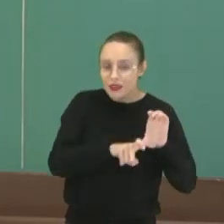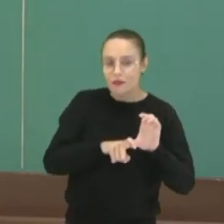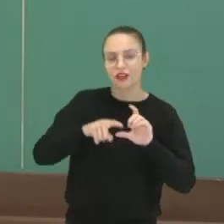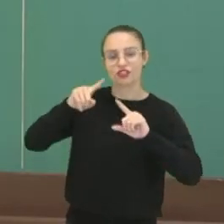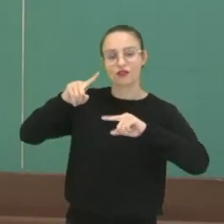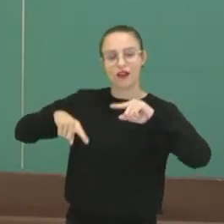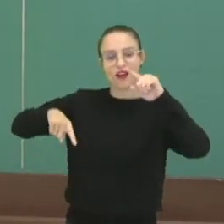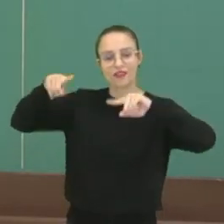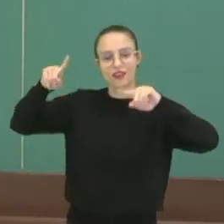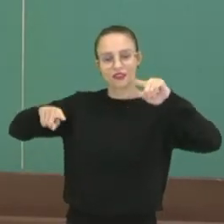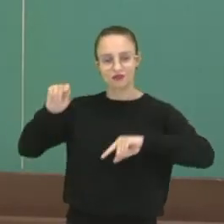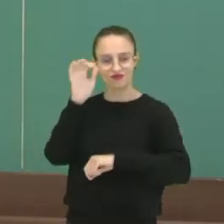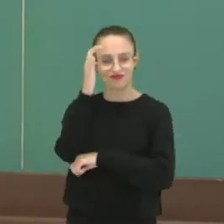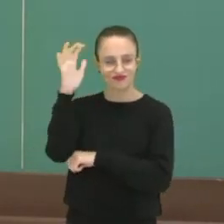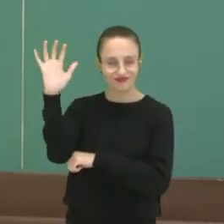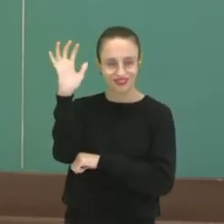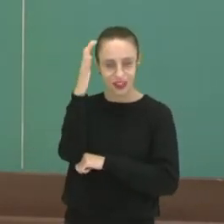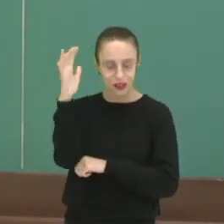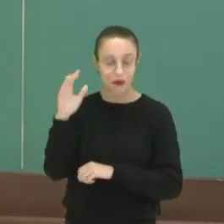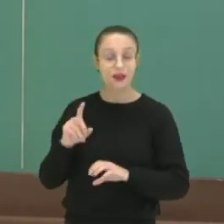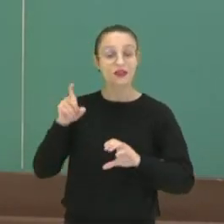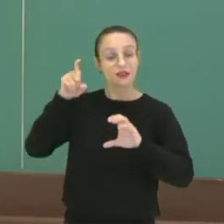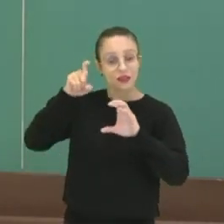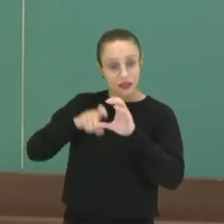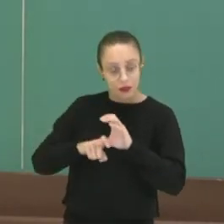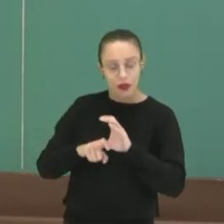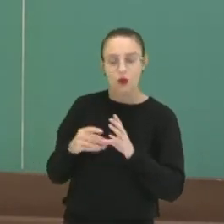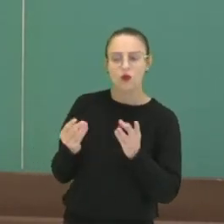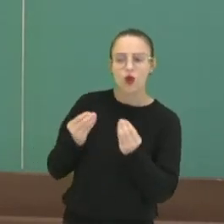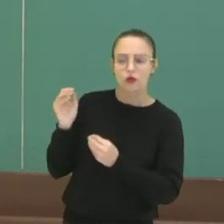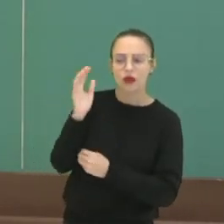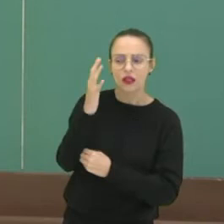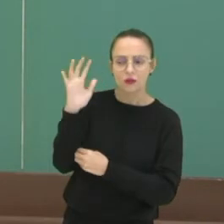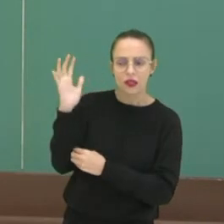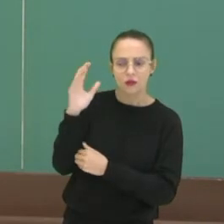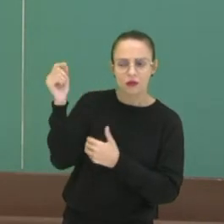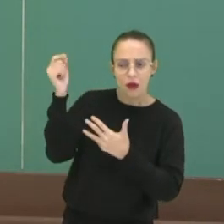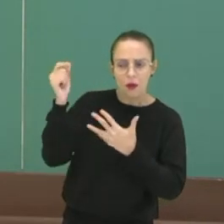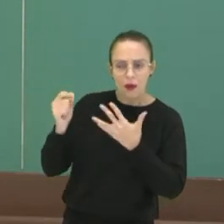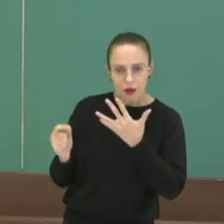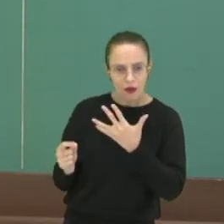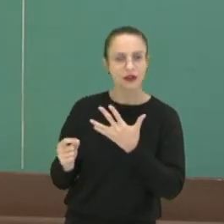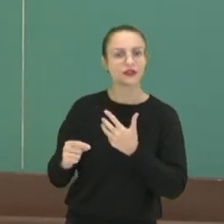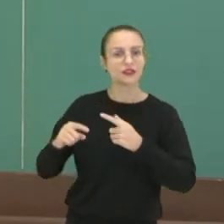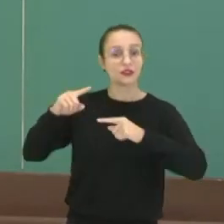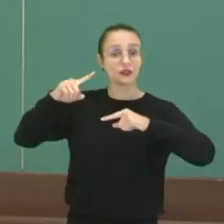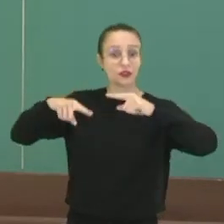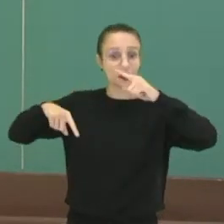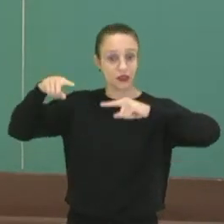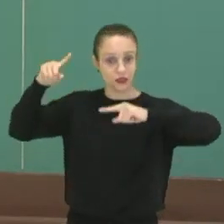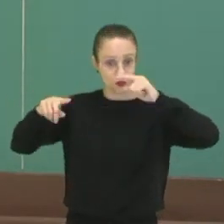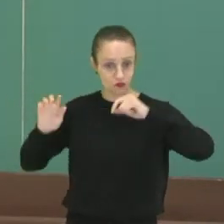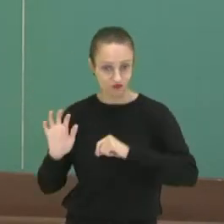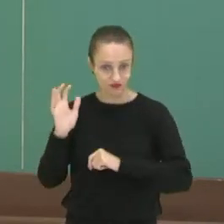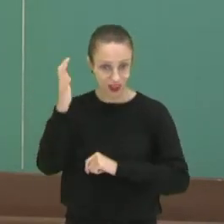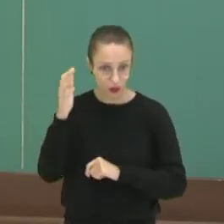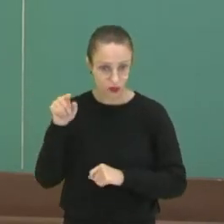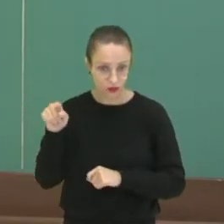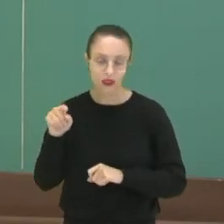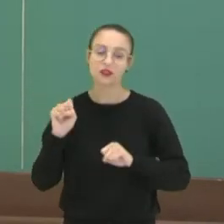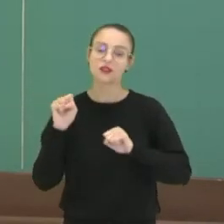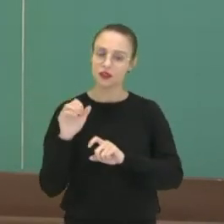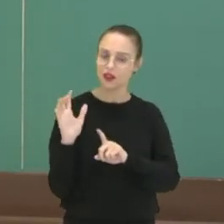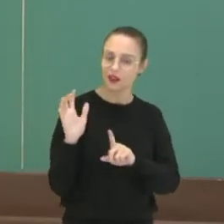variações atmosféricas. Dependendo das condições atmosféricas e das variações que acontecem nela,